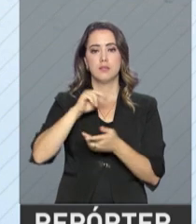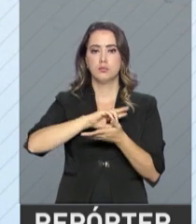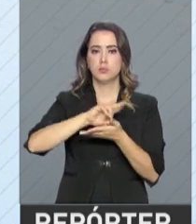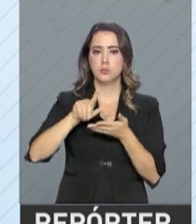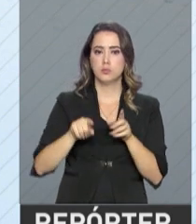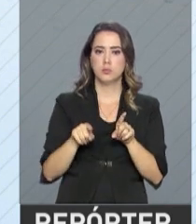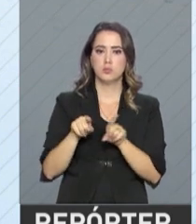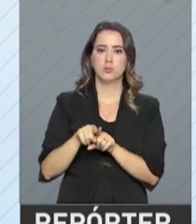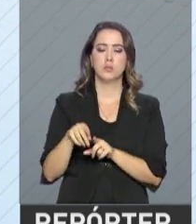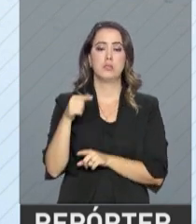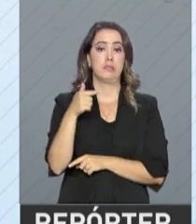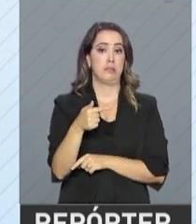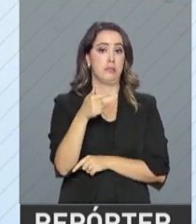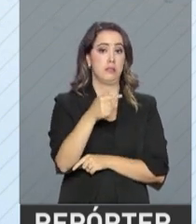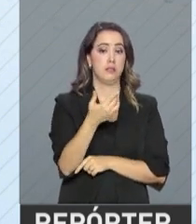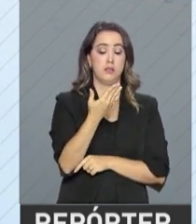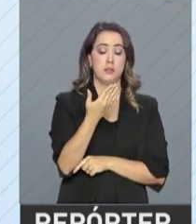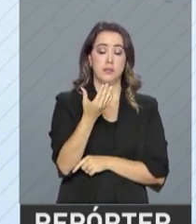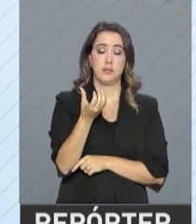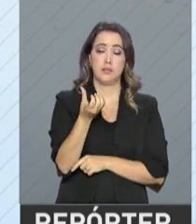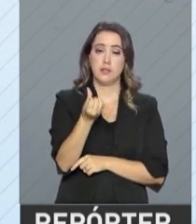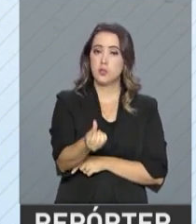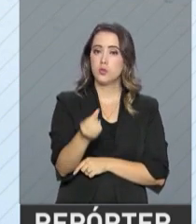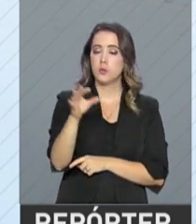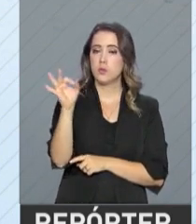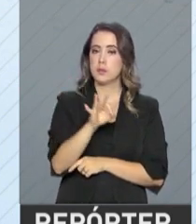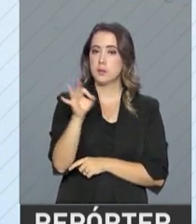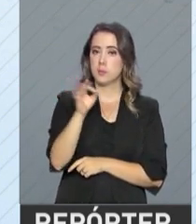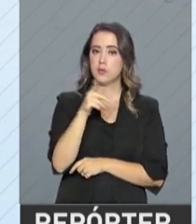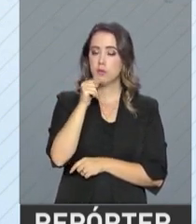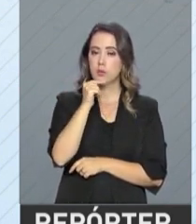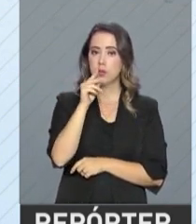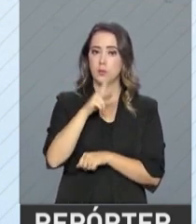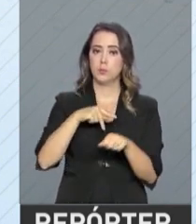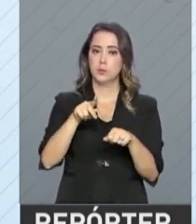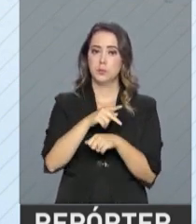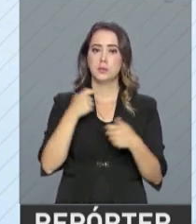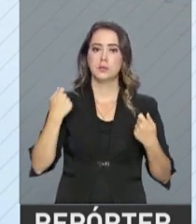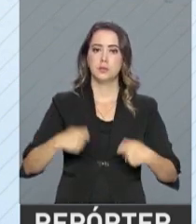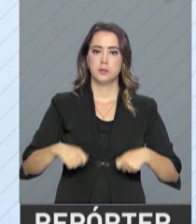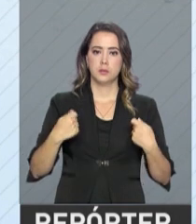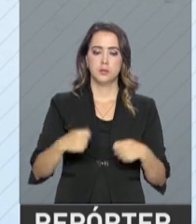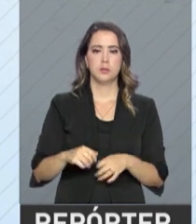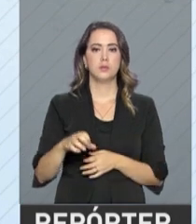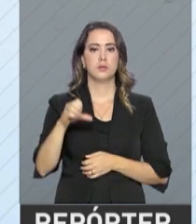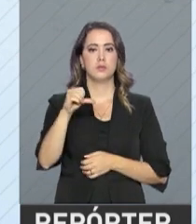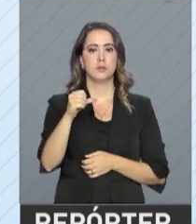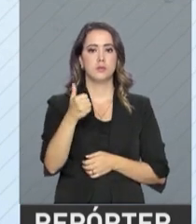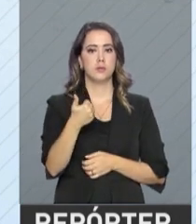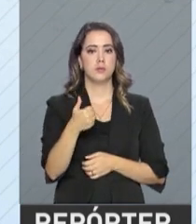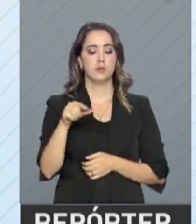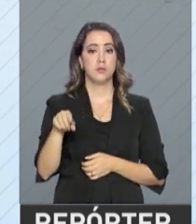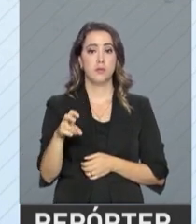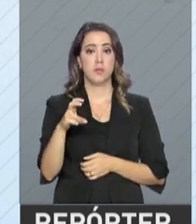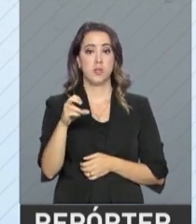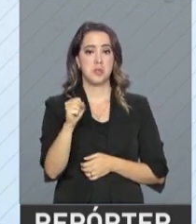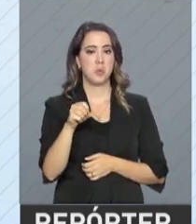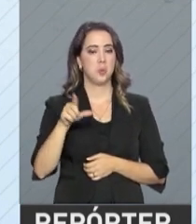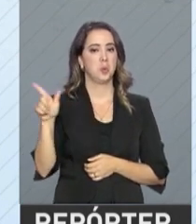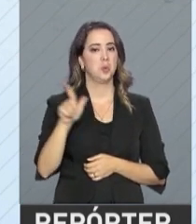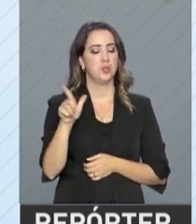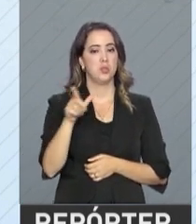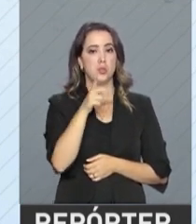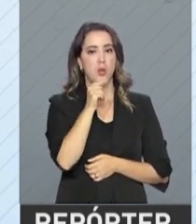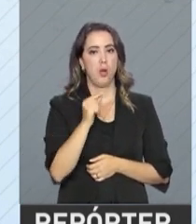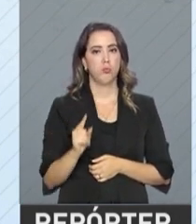77,6 por cento do consumo de água no país e são necessários cerca de 91 litros de água para